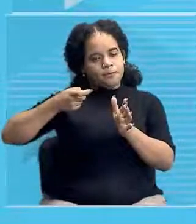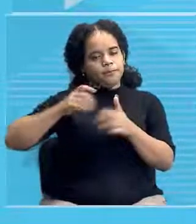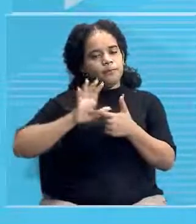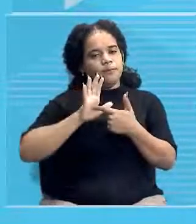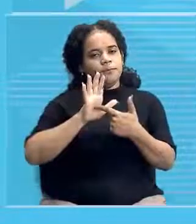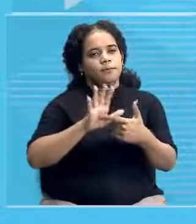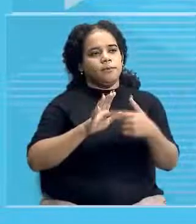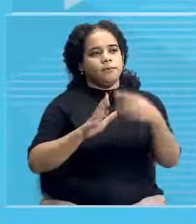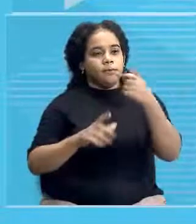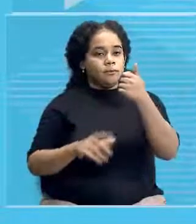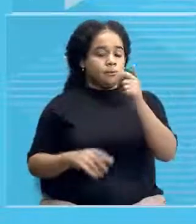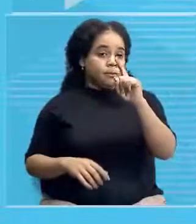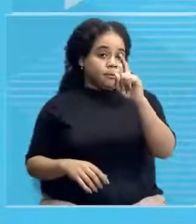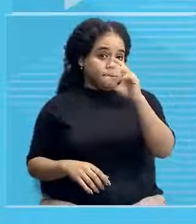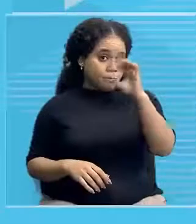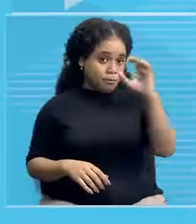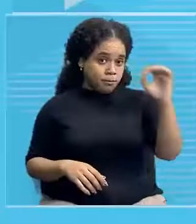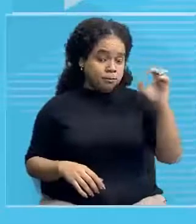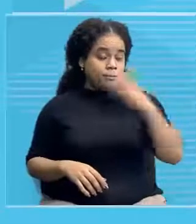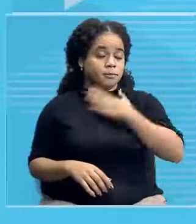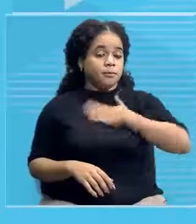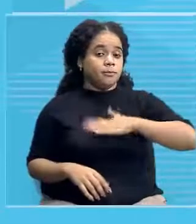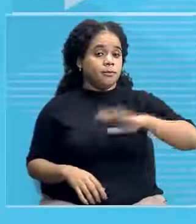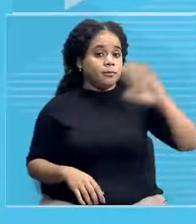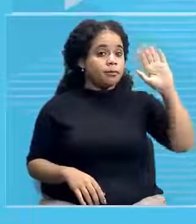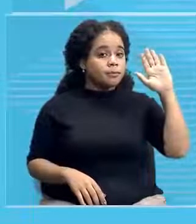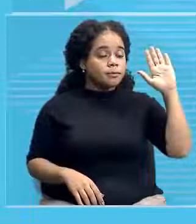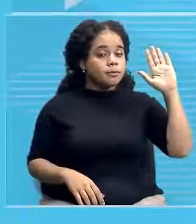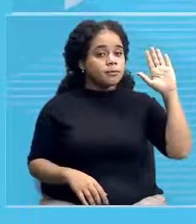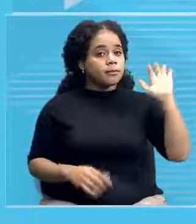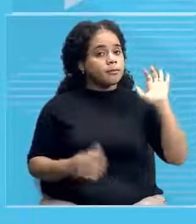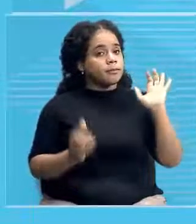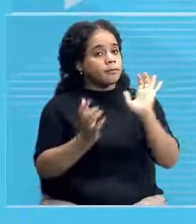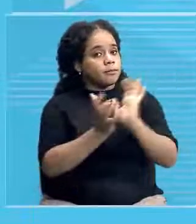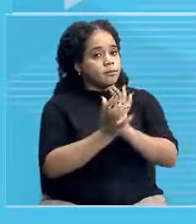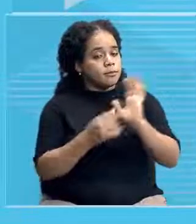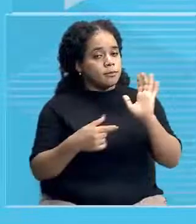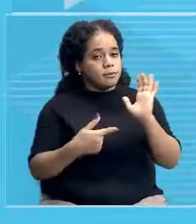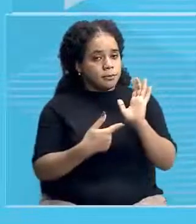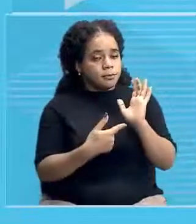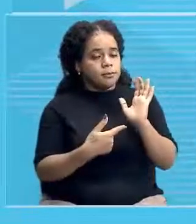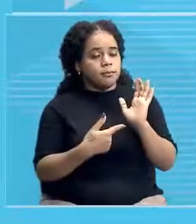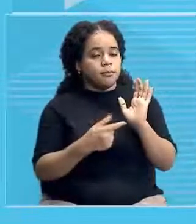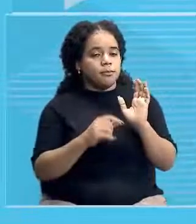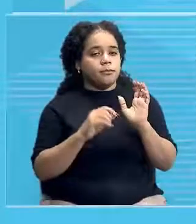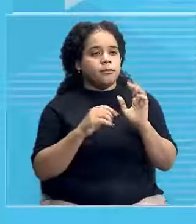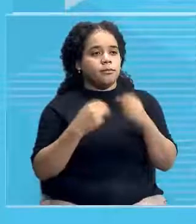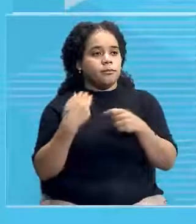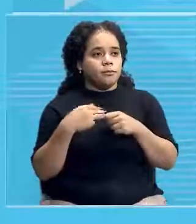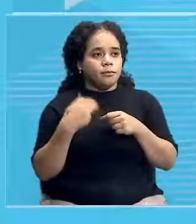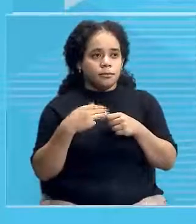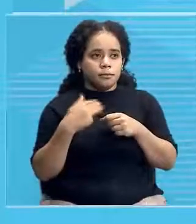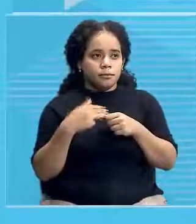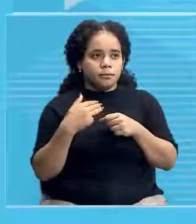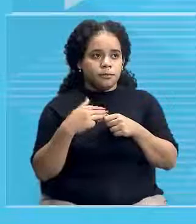apresentou 100 candidatos para a Câmara Municipal.